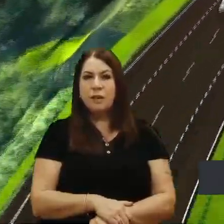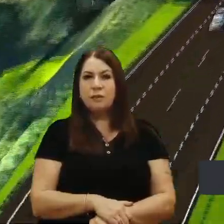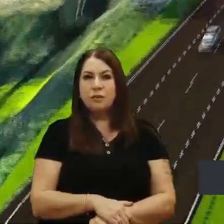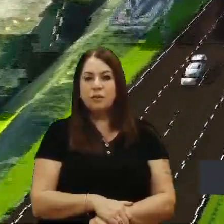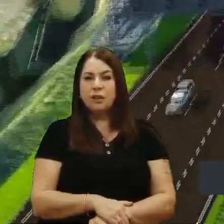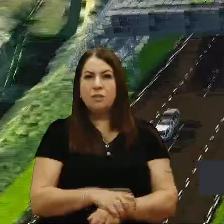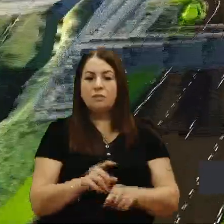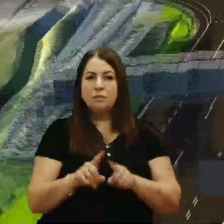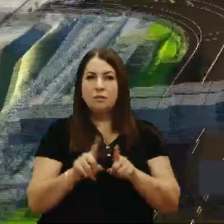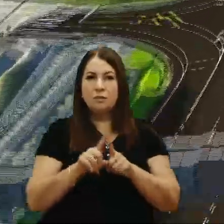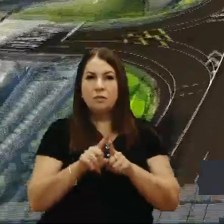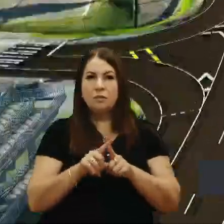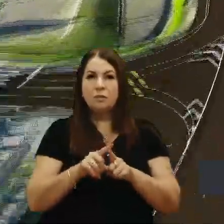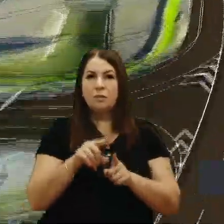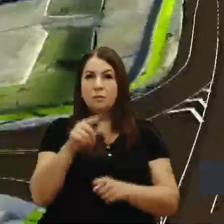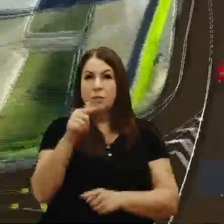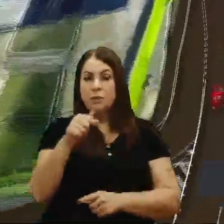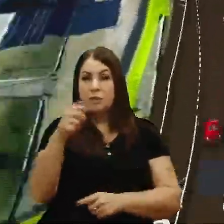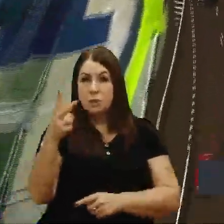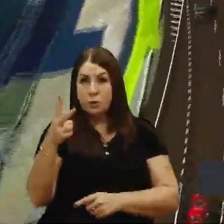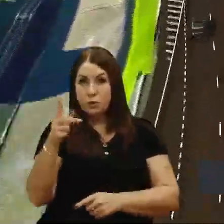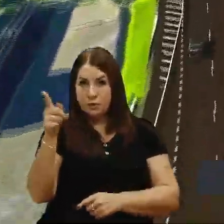Rotatória no KM 72.